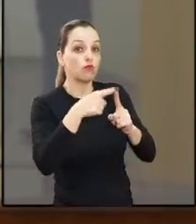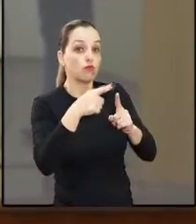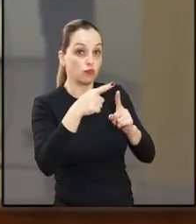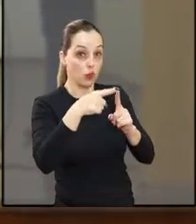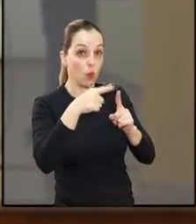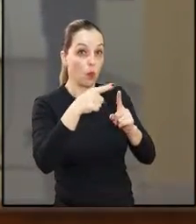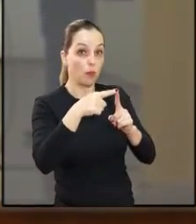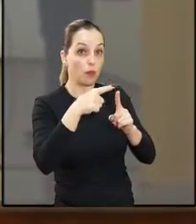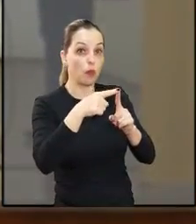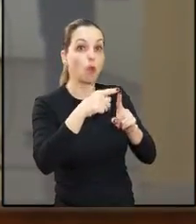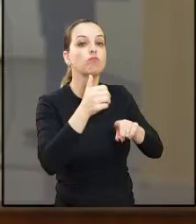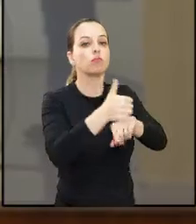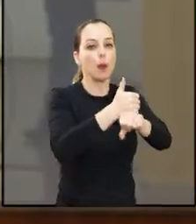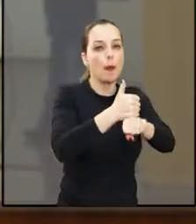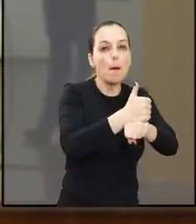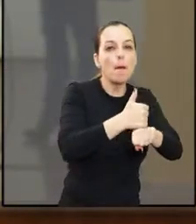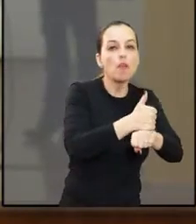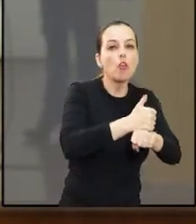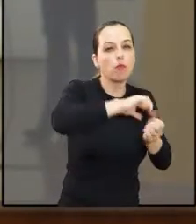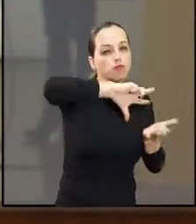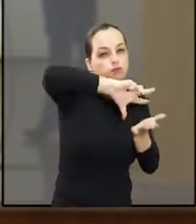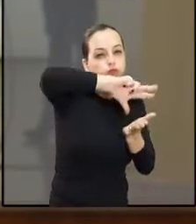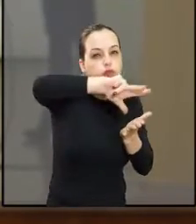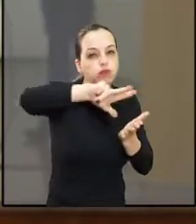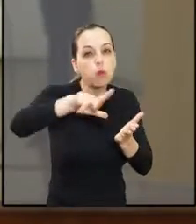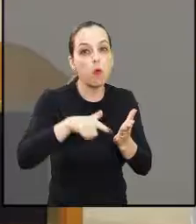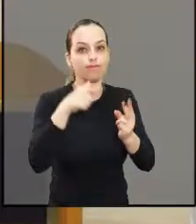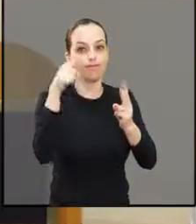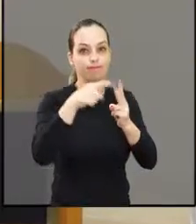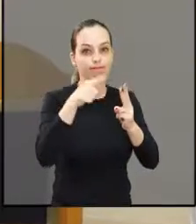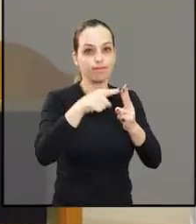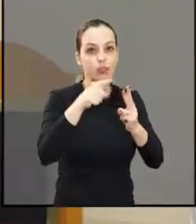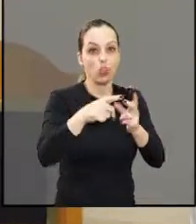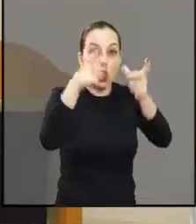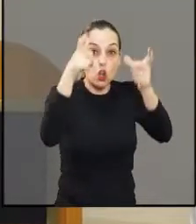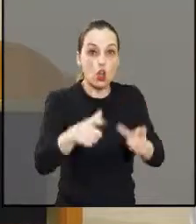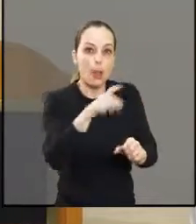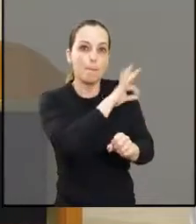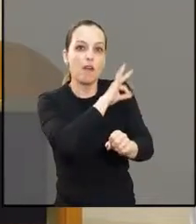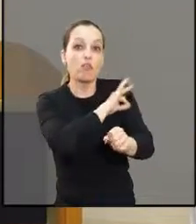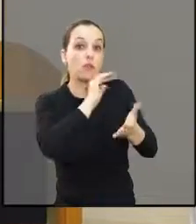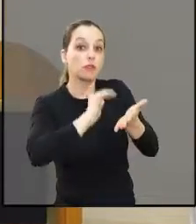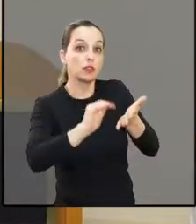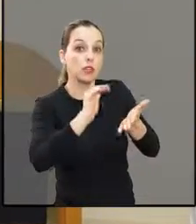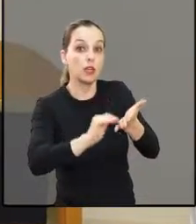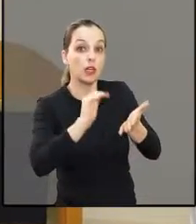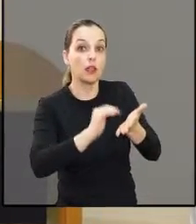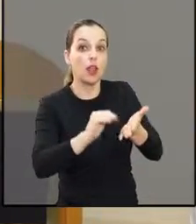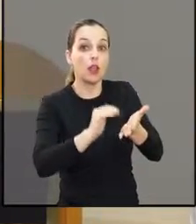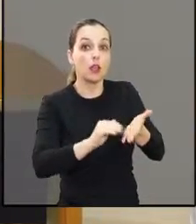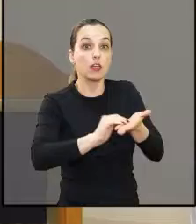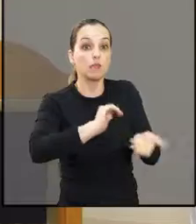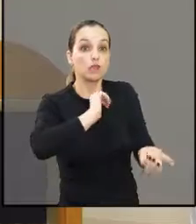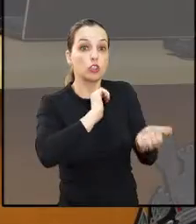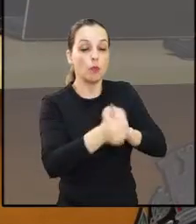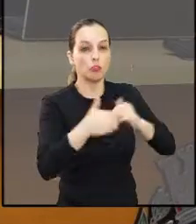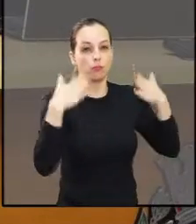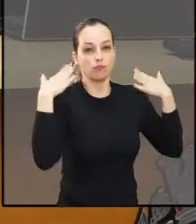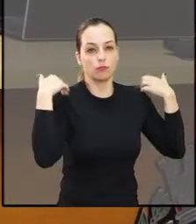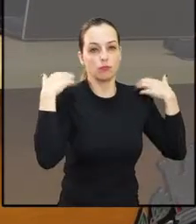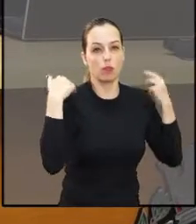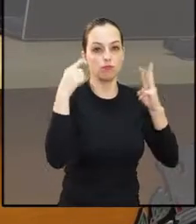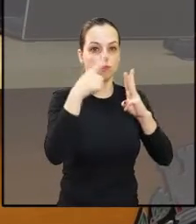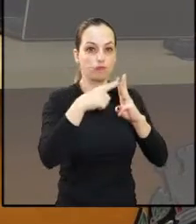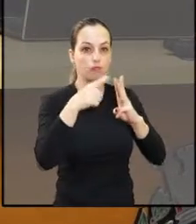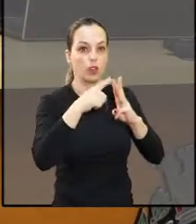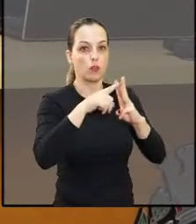irregularidades são várias e que nós precisamos formar uma equipe multidisciplinar de atuação com uma coordenação através